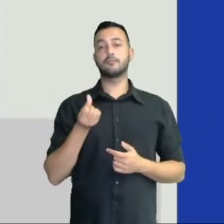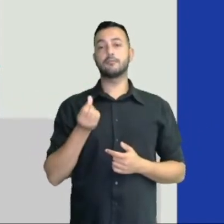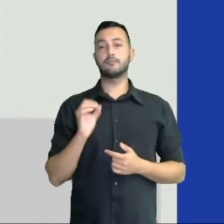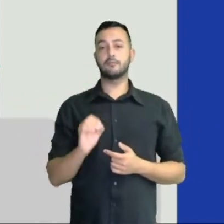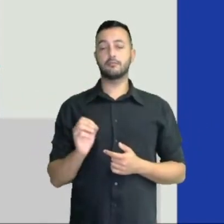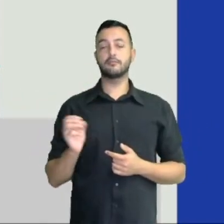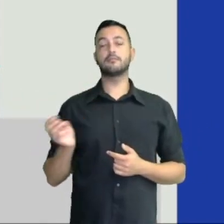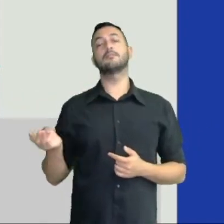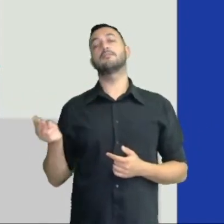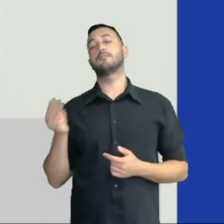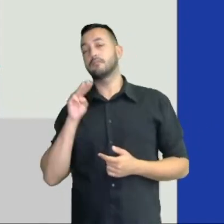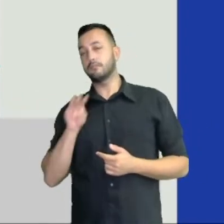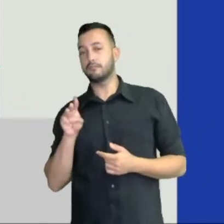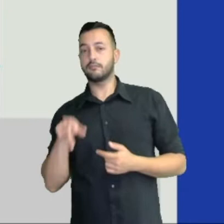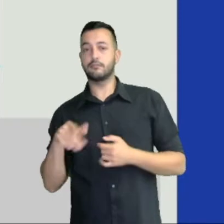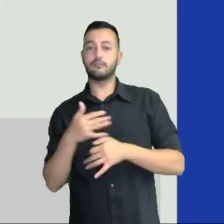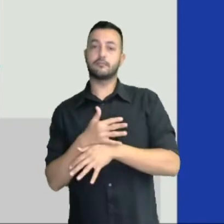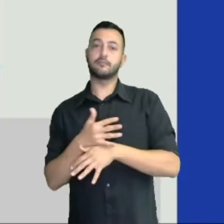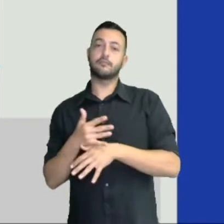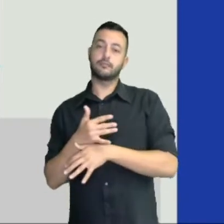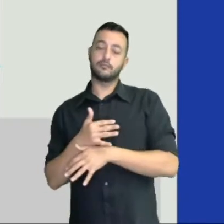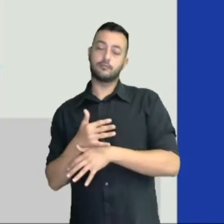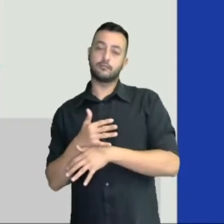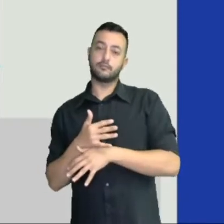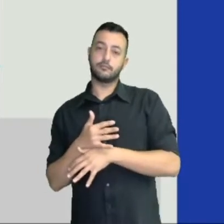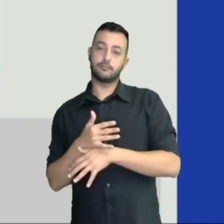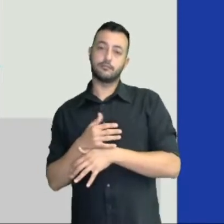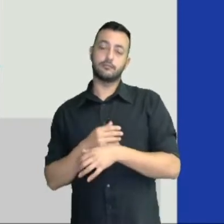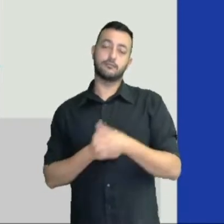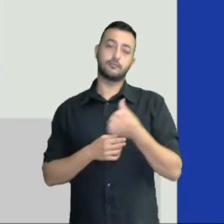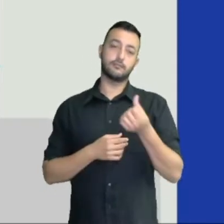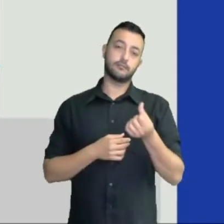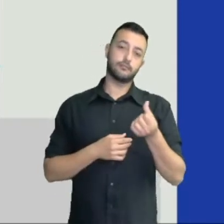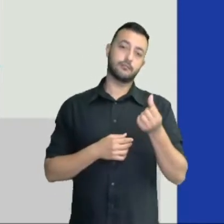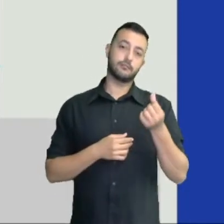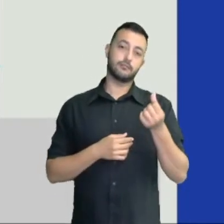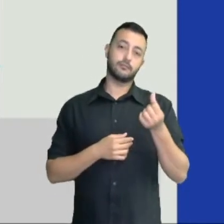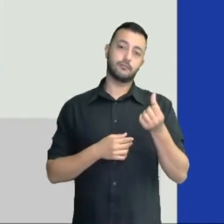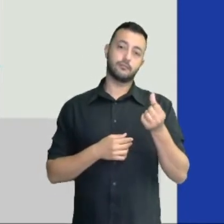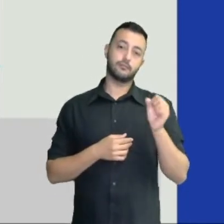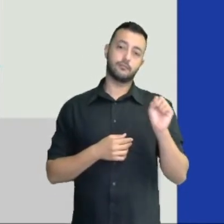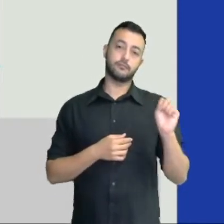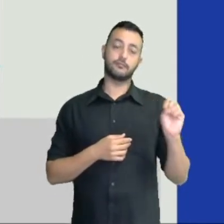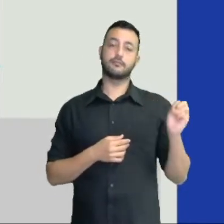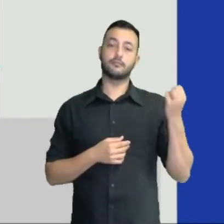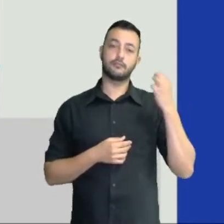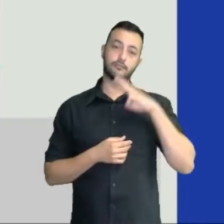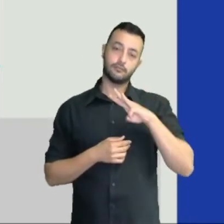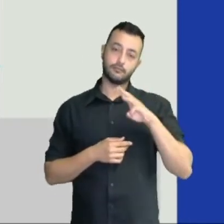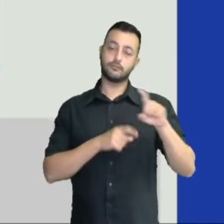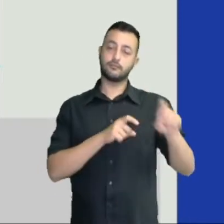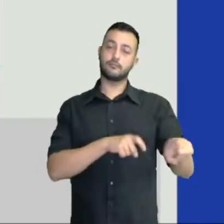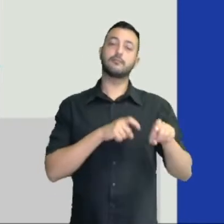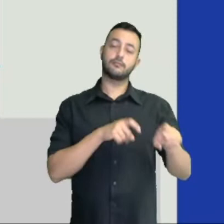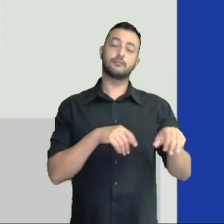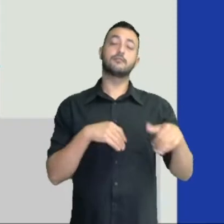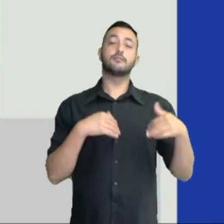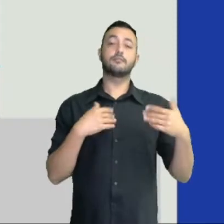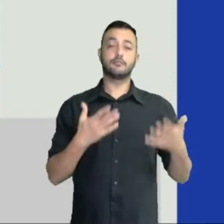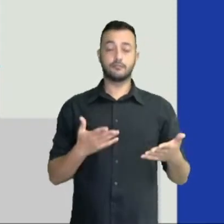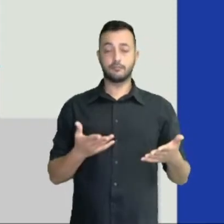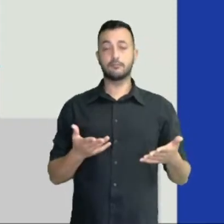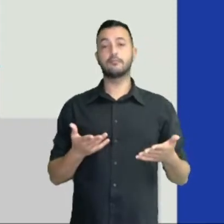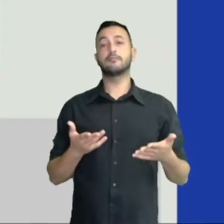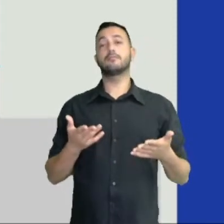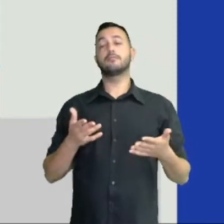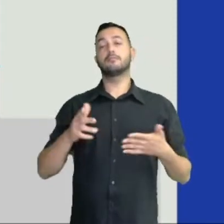milhões estão em área urbana e 68 milhões em área rural. Ou seja, o urbano na